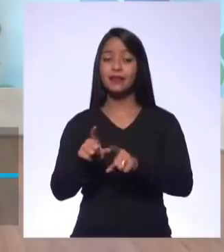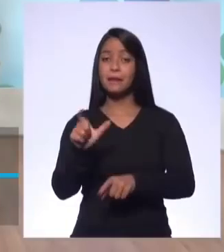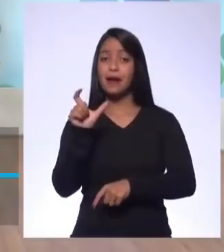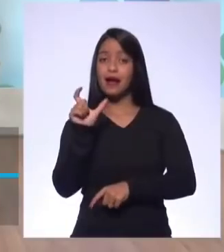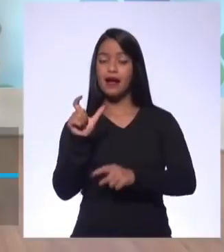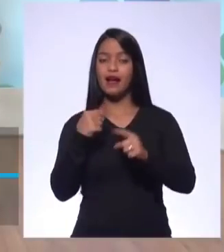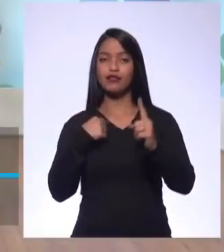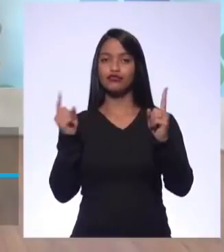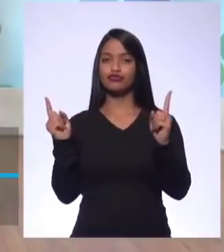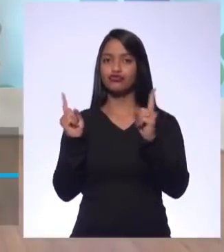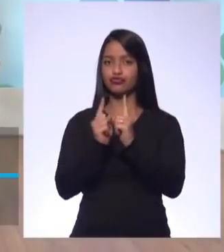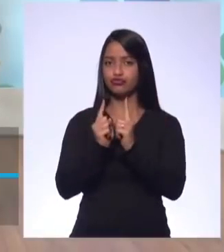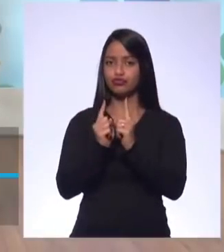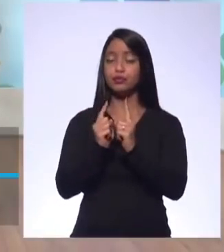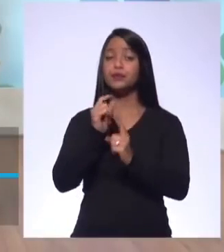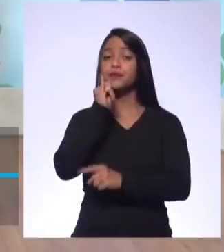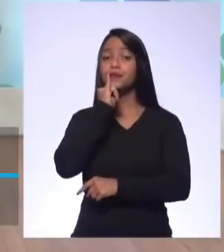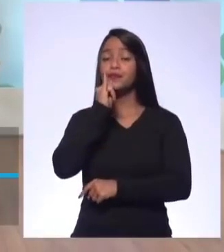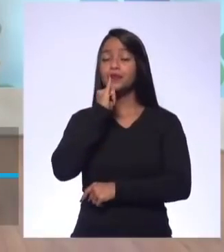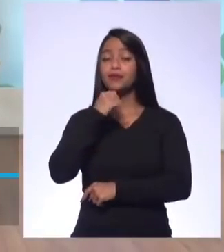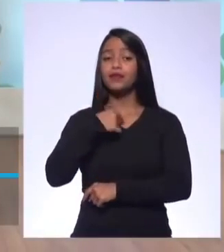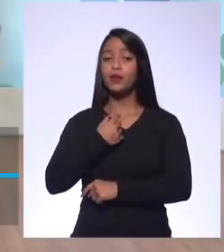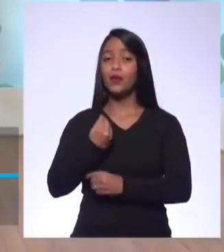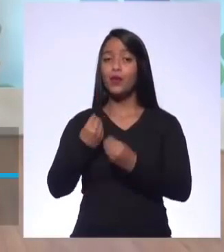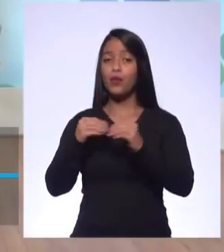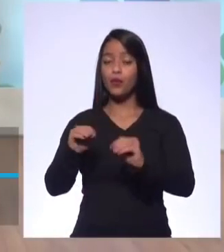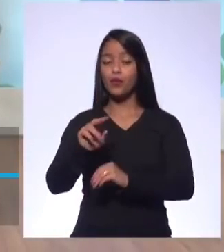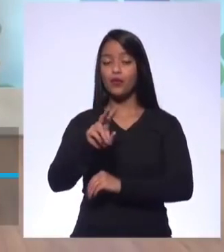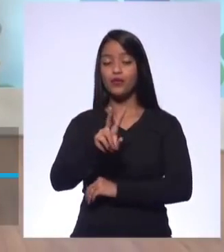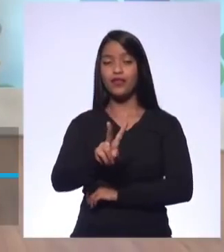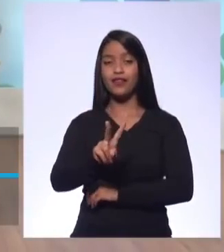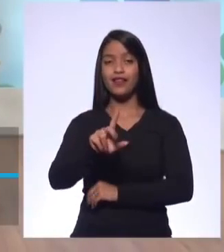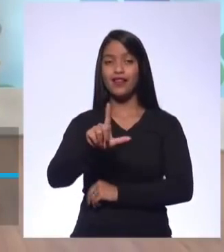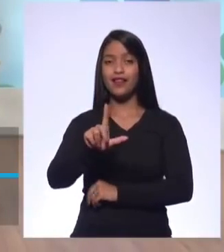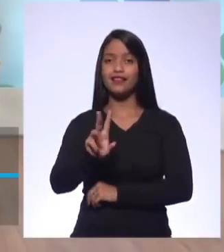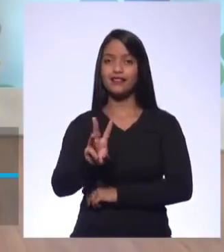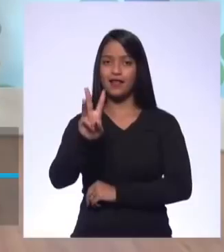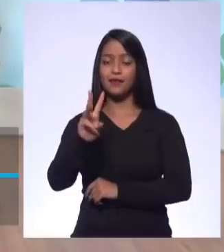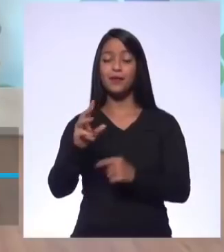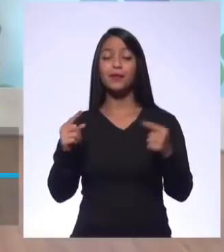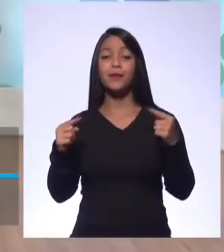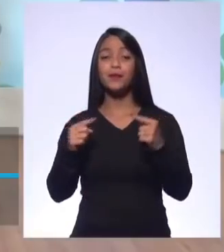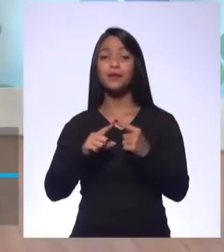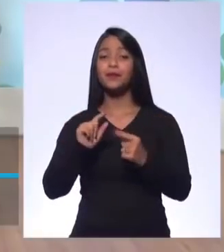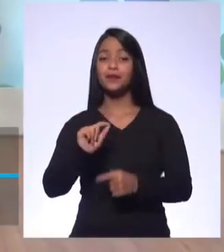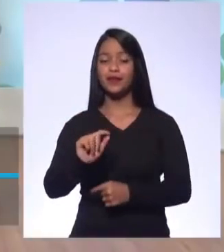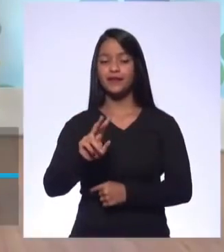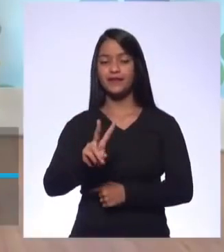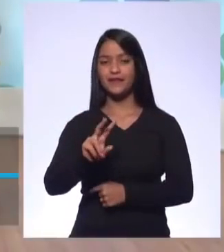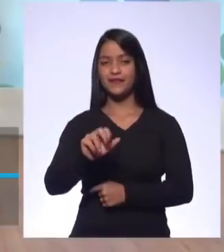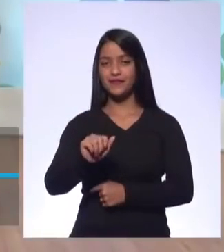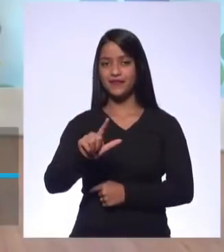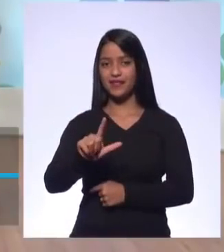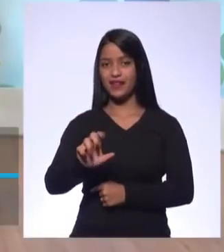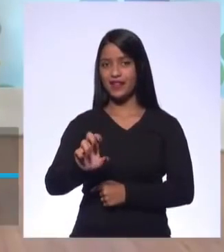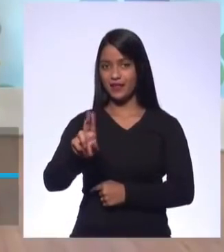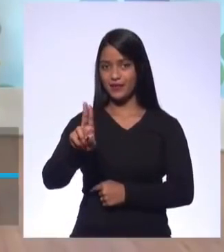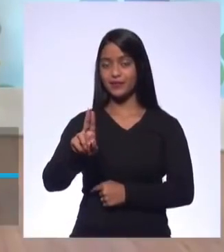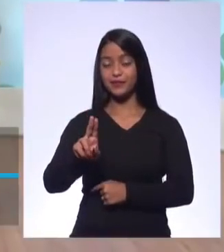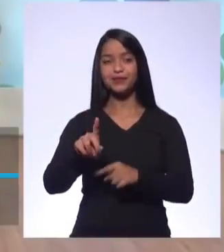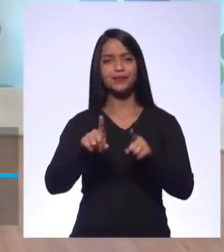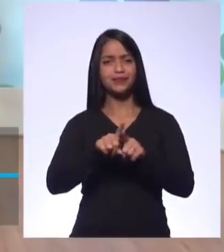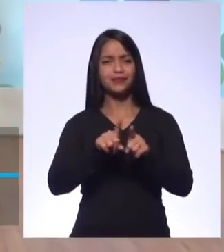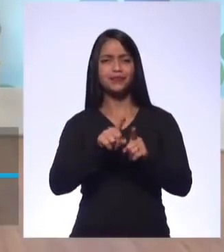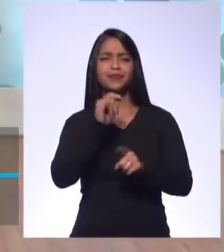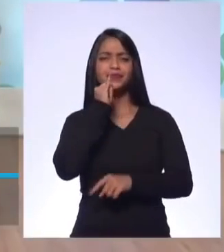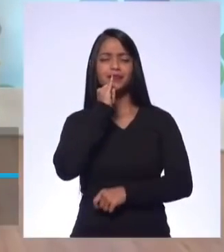Eu falo muito valeu. Aí eu coloco VLW. Valeu, é verdade. A gente abrevia você, né? E